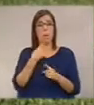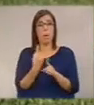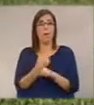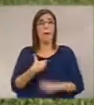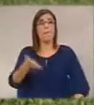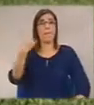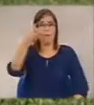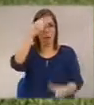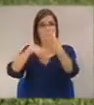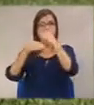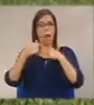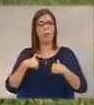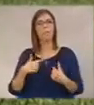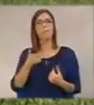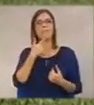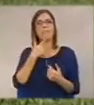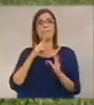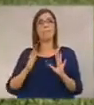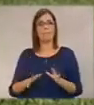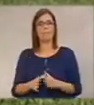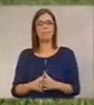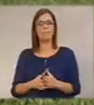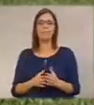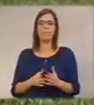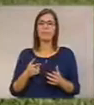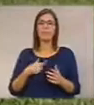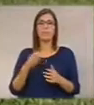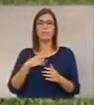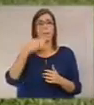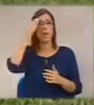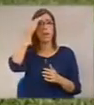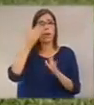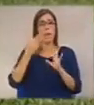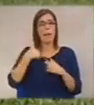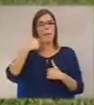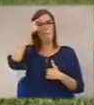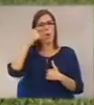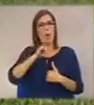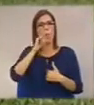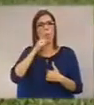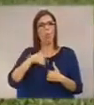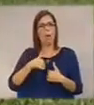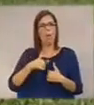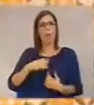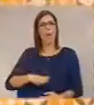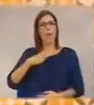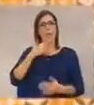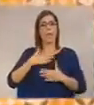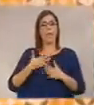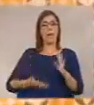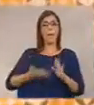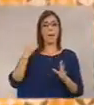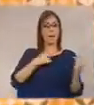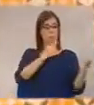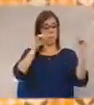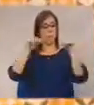ainda, percebi que talvez tenha um bocadinho mais de capacidade do que pensava, também dá para aumentar um pouco a minha confiança. Depois que eu